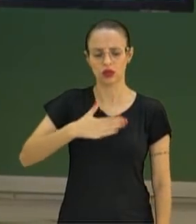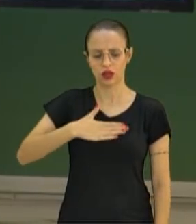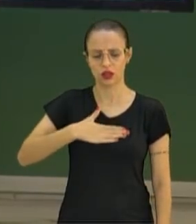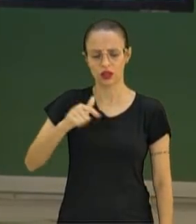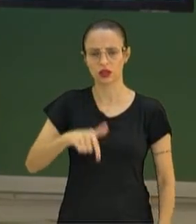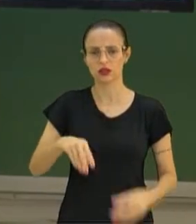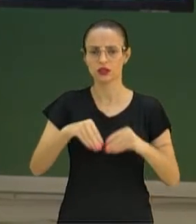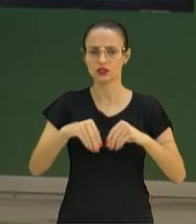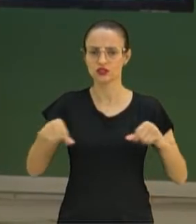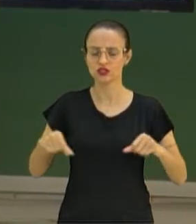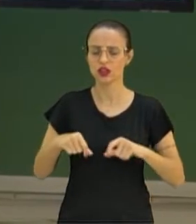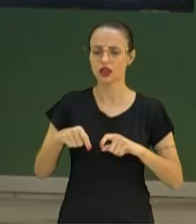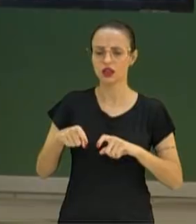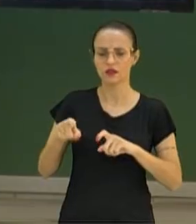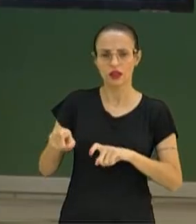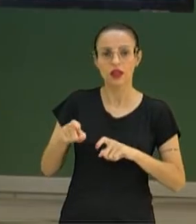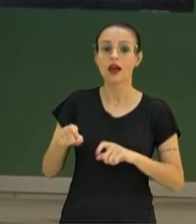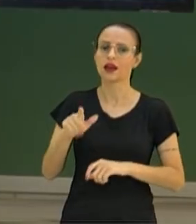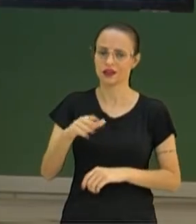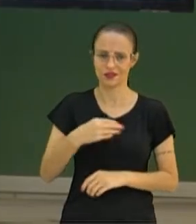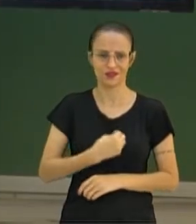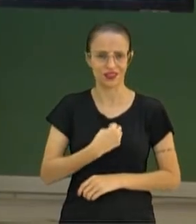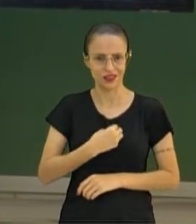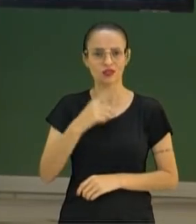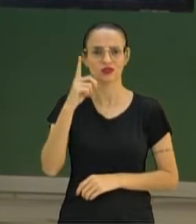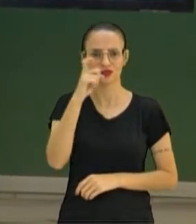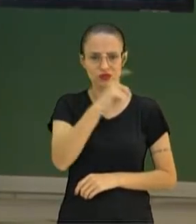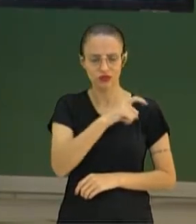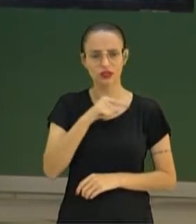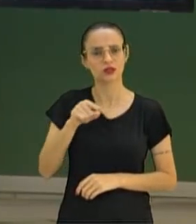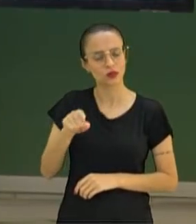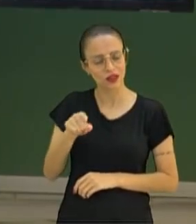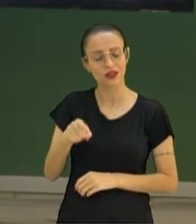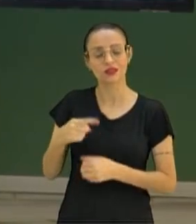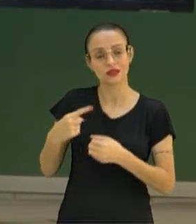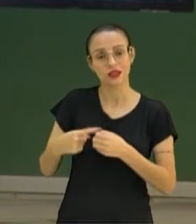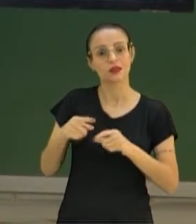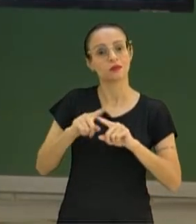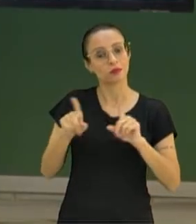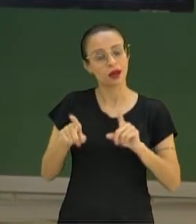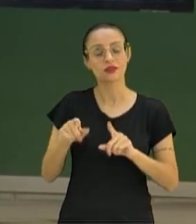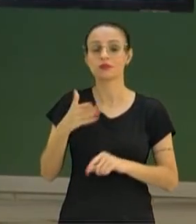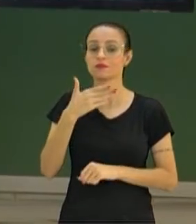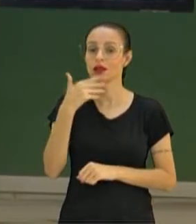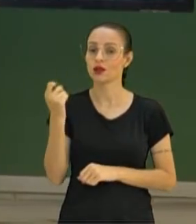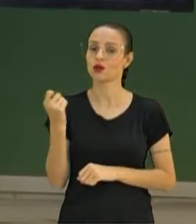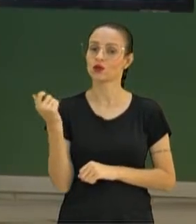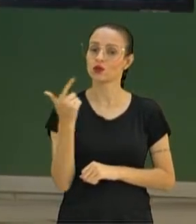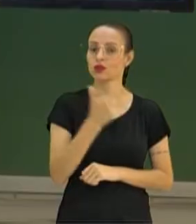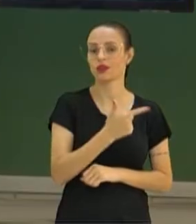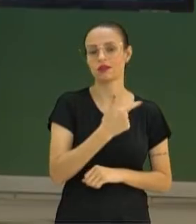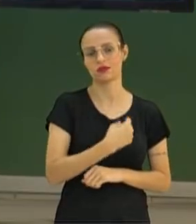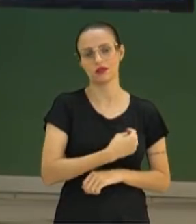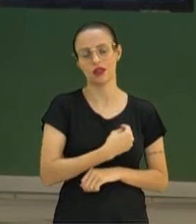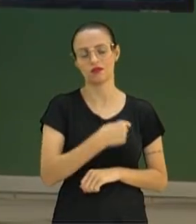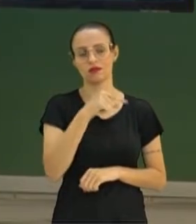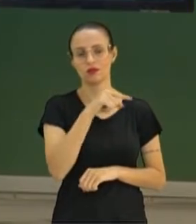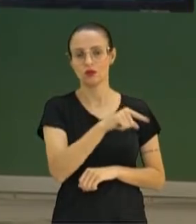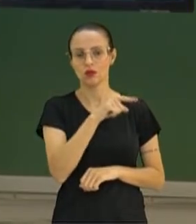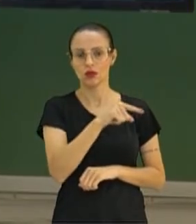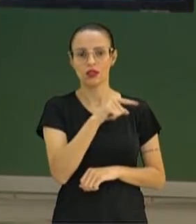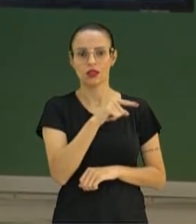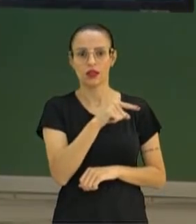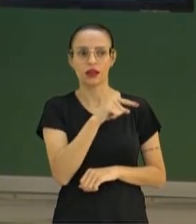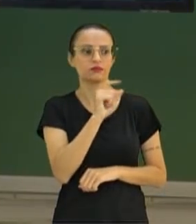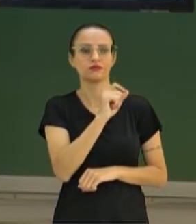da sua produção. Por mais que a condição de vida fosse difícil no Arraial de Canudos, ela era melhor do que quando eles estavam aí sob